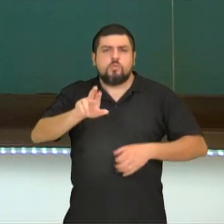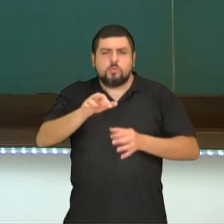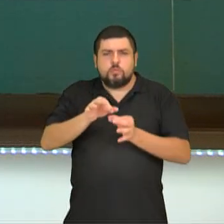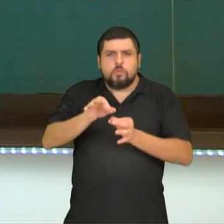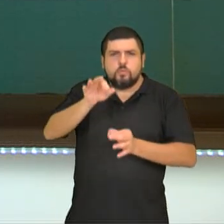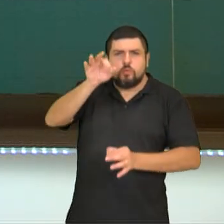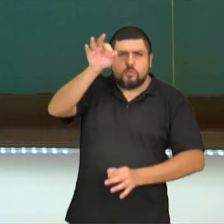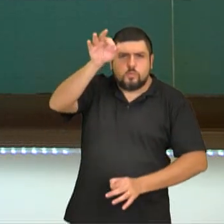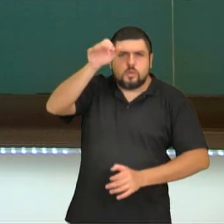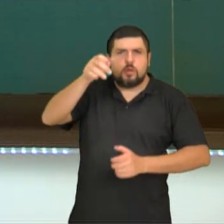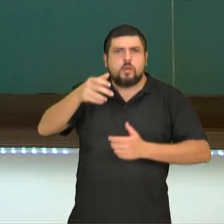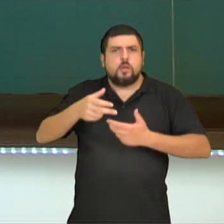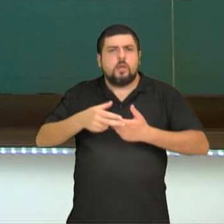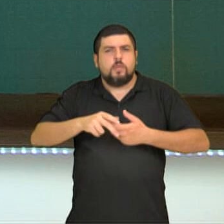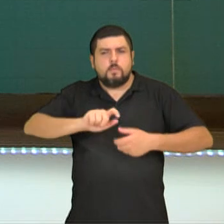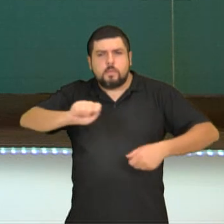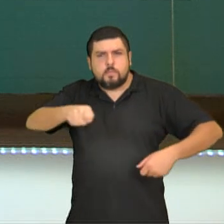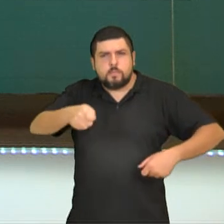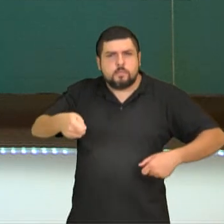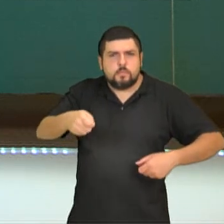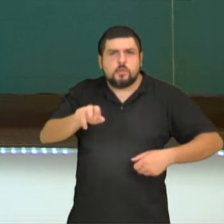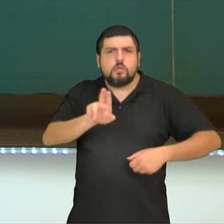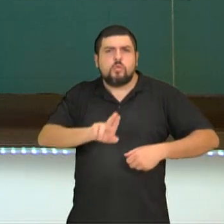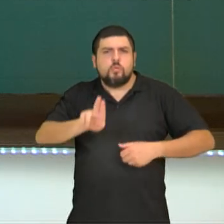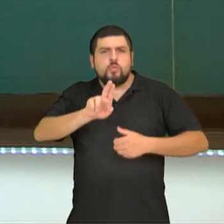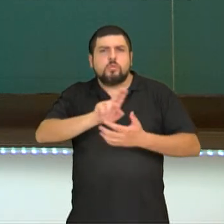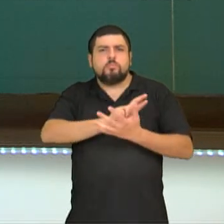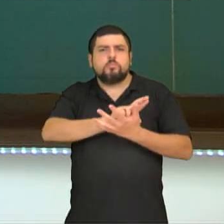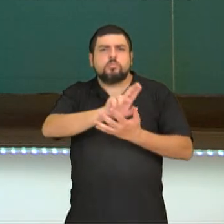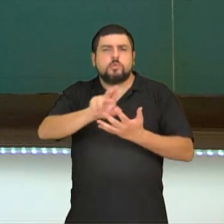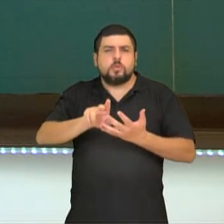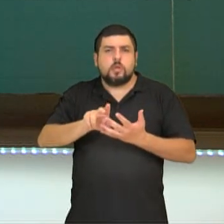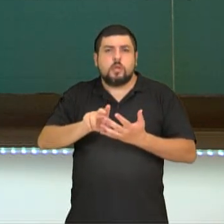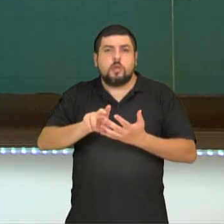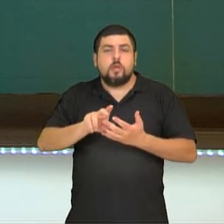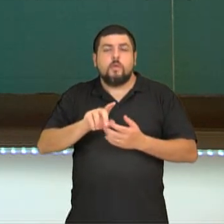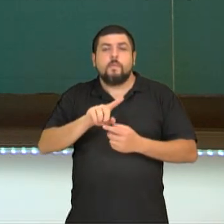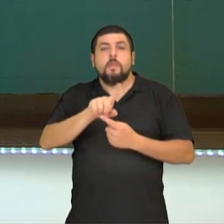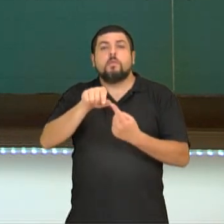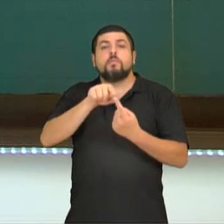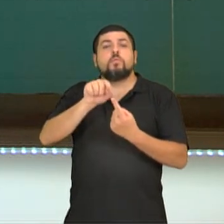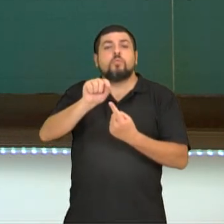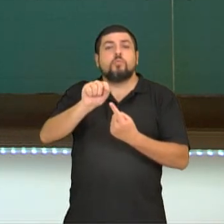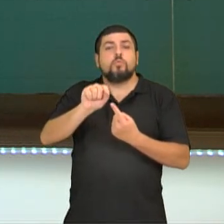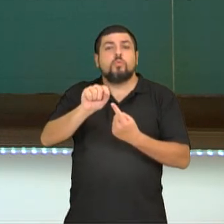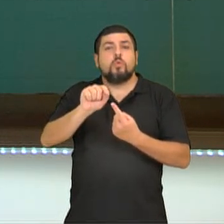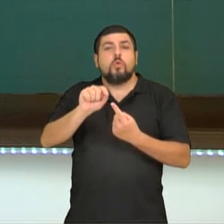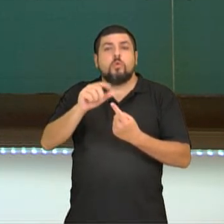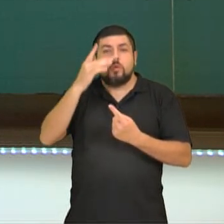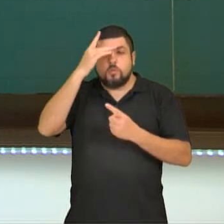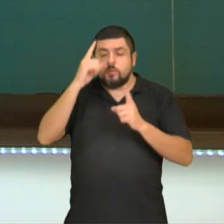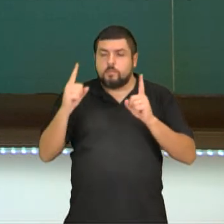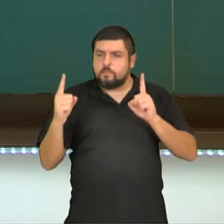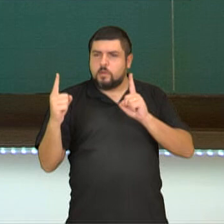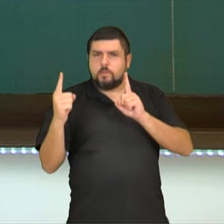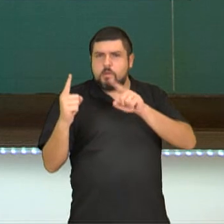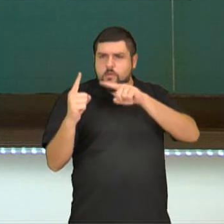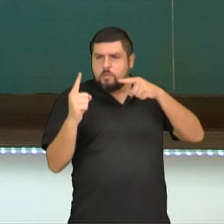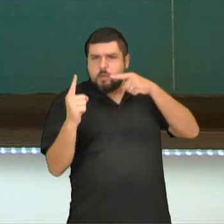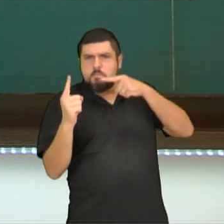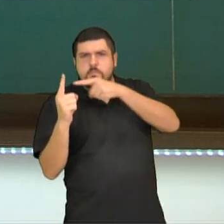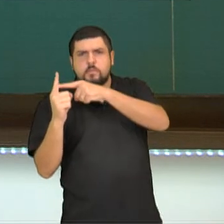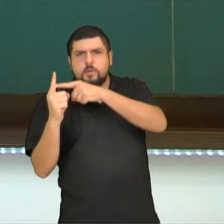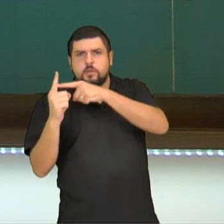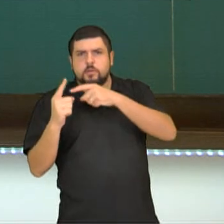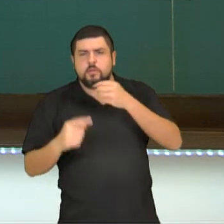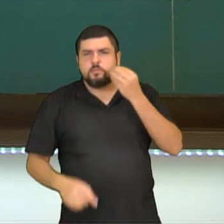tem os objetos que são utilizados e o objetivo é você tocar o seu oponente. Tá? Então, a esgrima